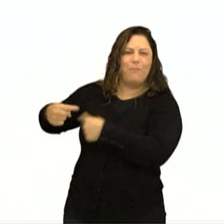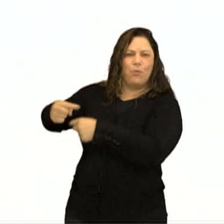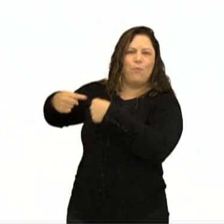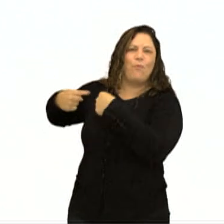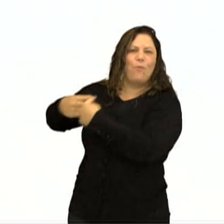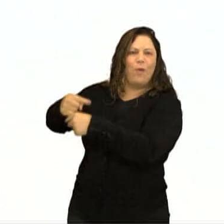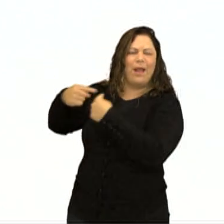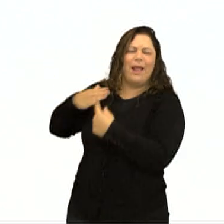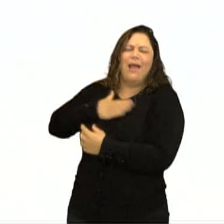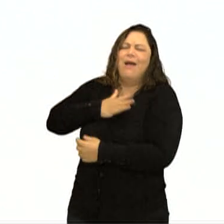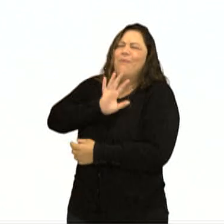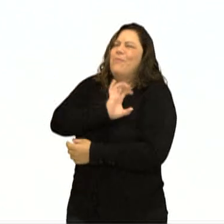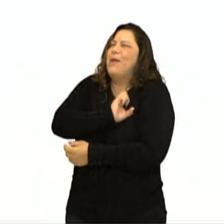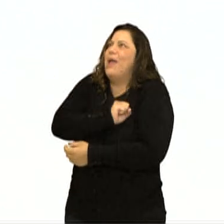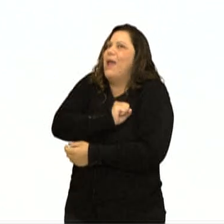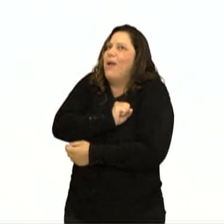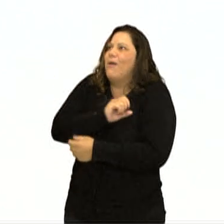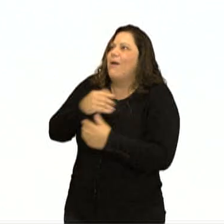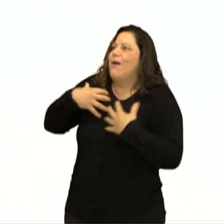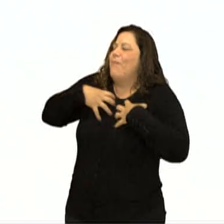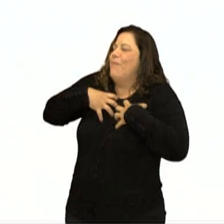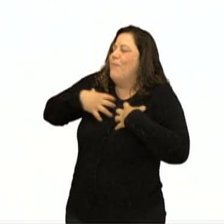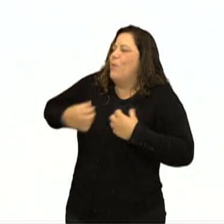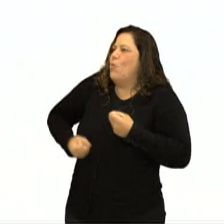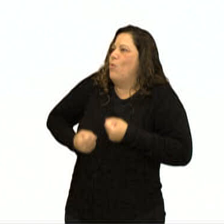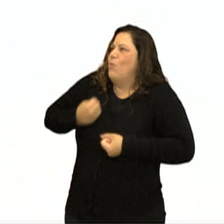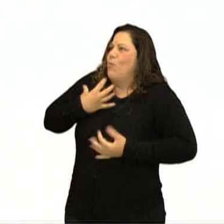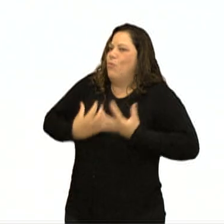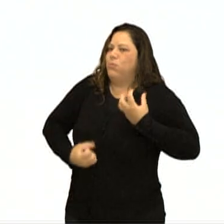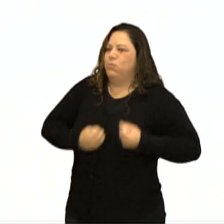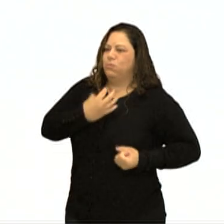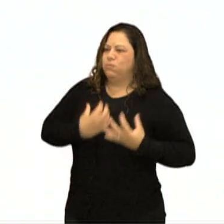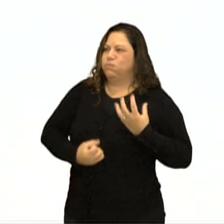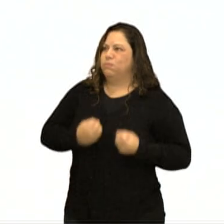amor, juro por Deus, me sinto incendiar.